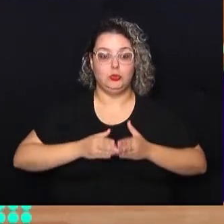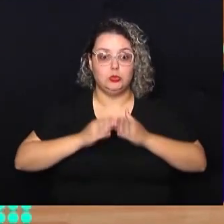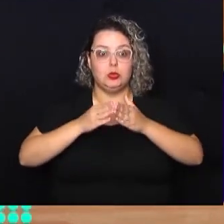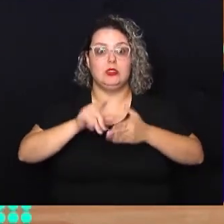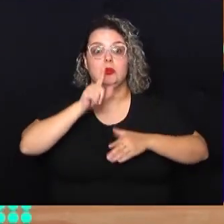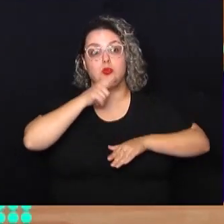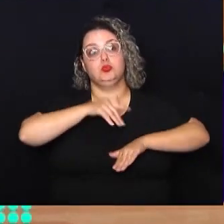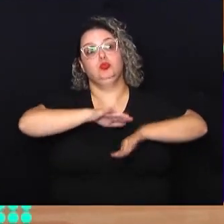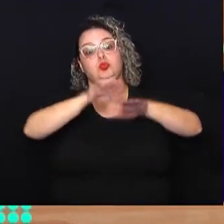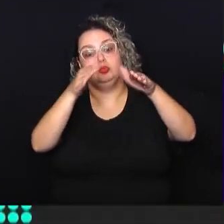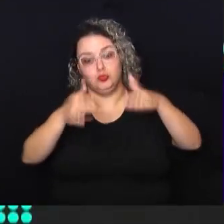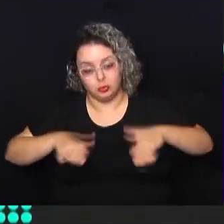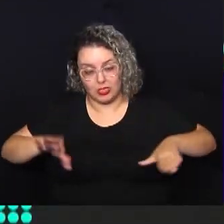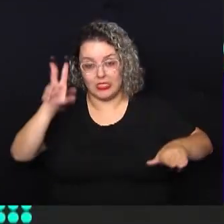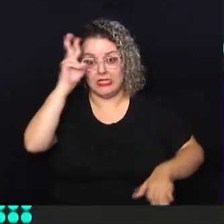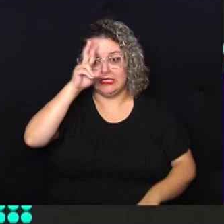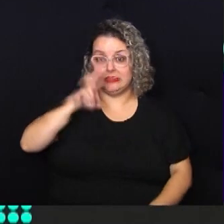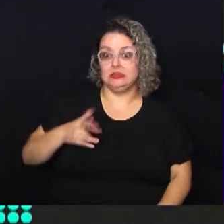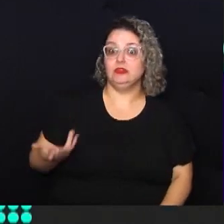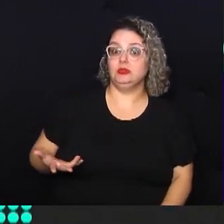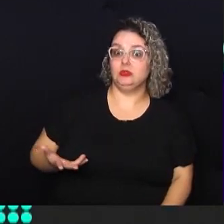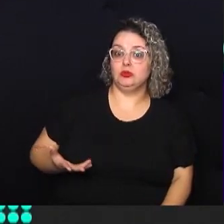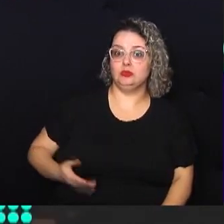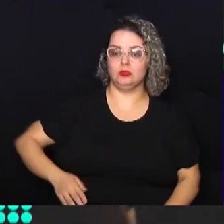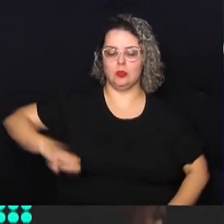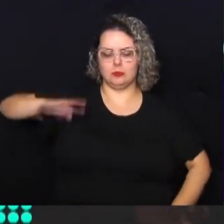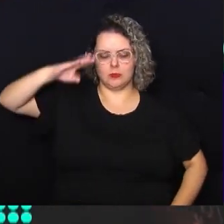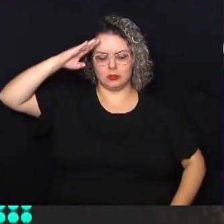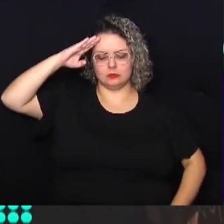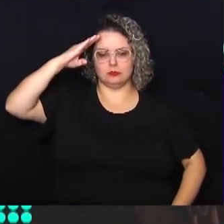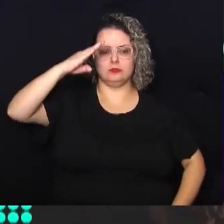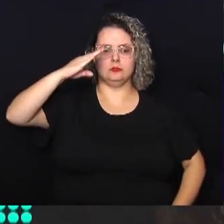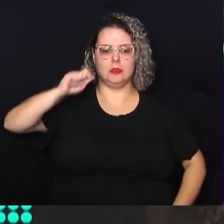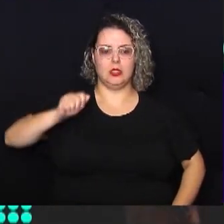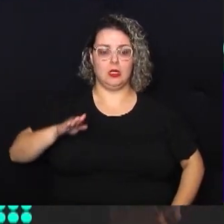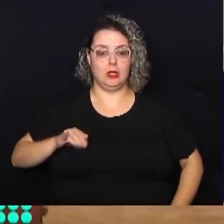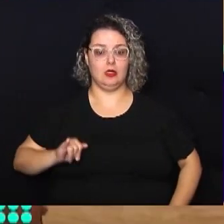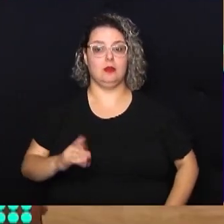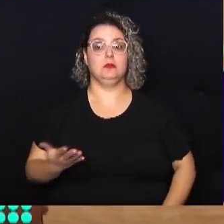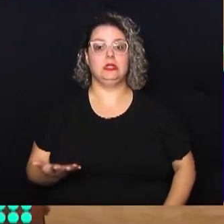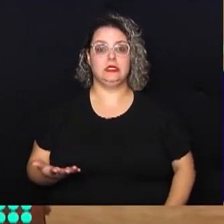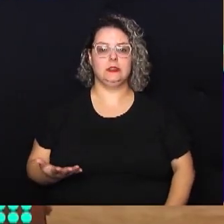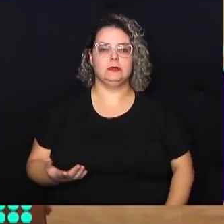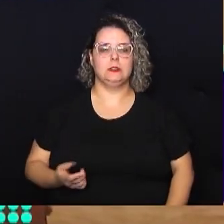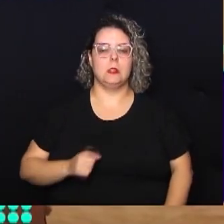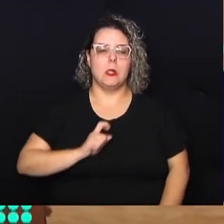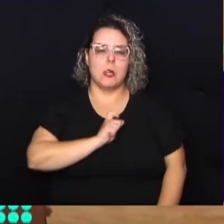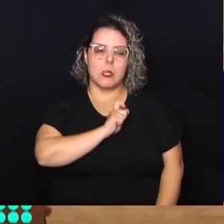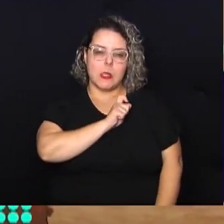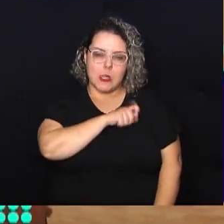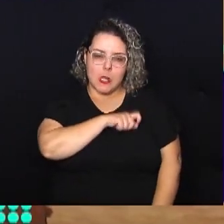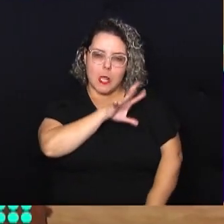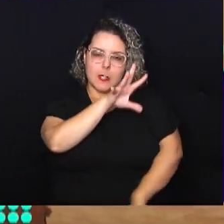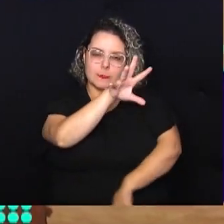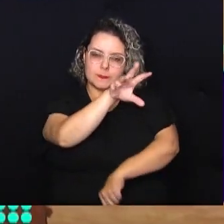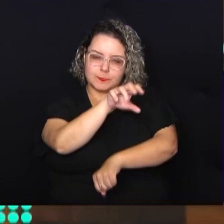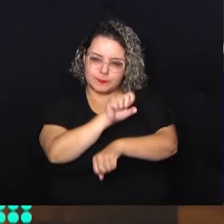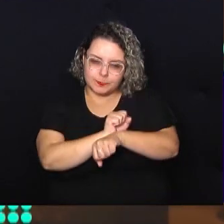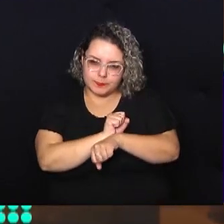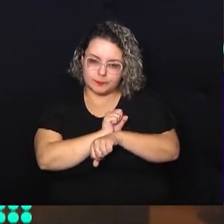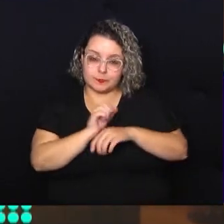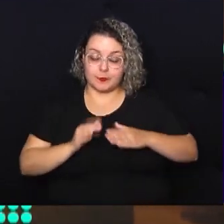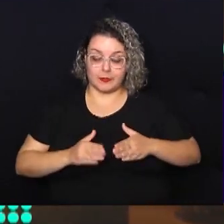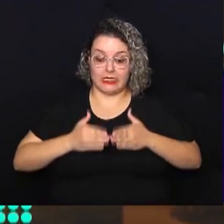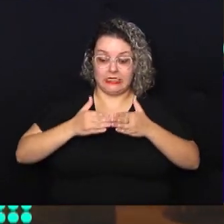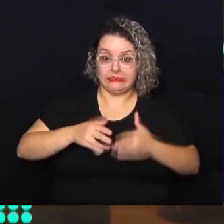mar relembram as histórias de seu capitão, Abby, cuja sede de vingança os levou a uma jornada